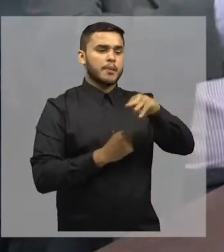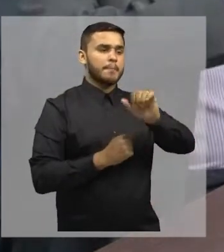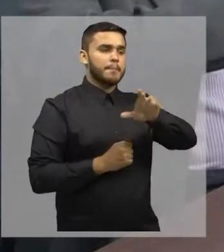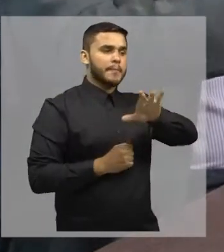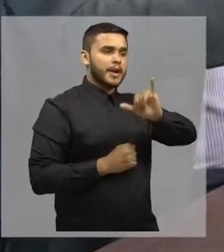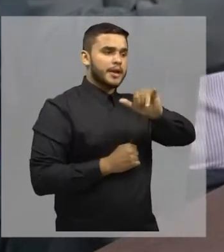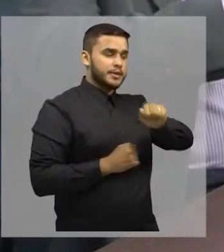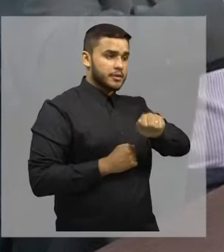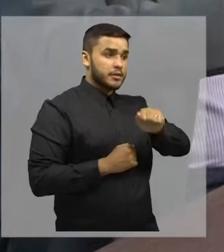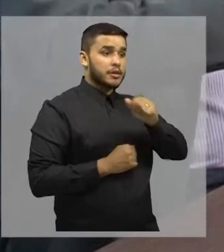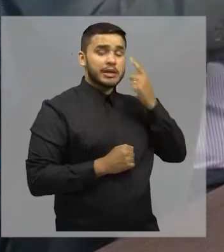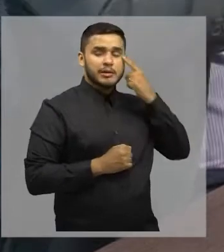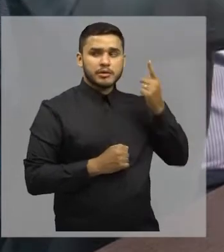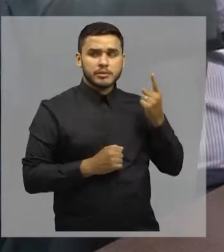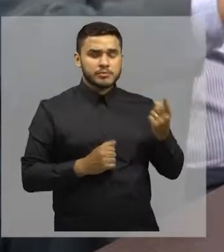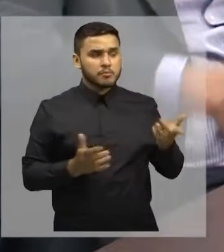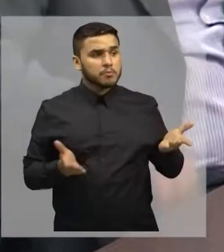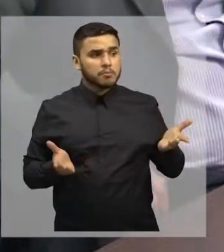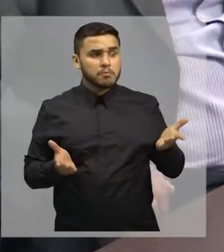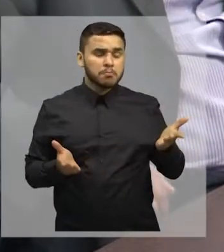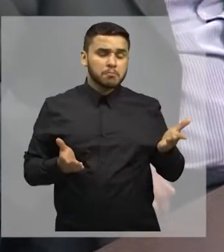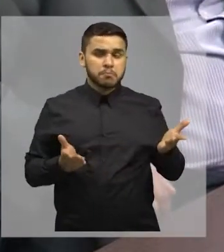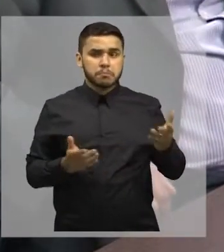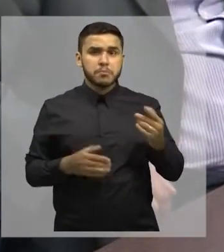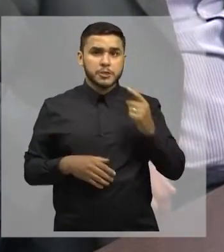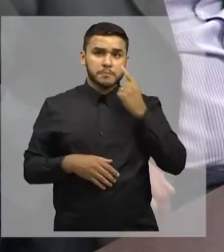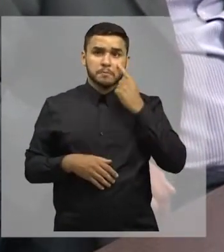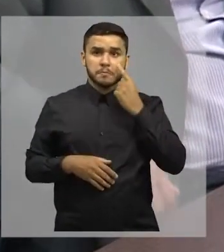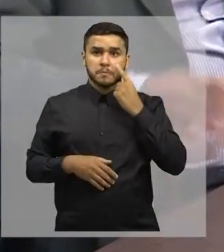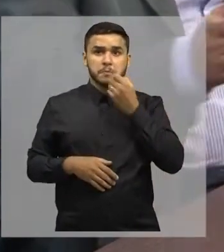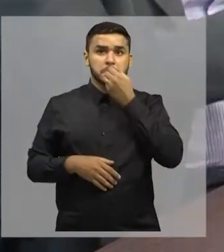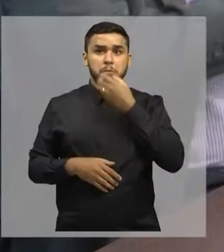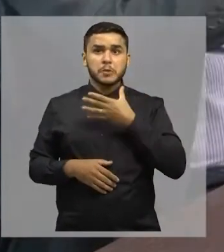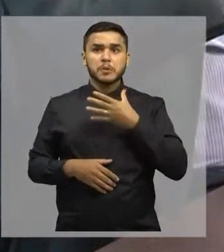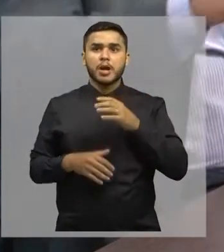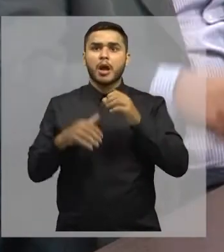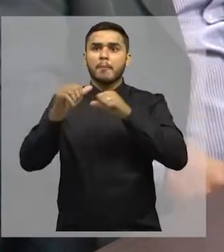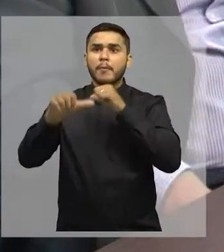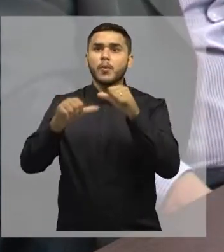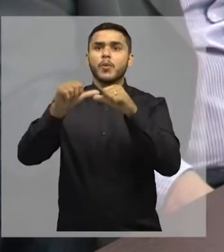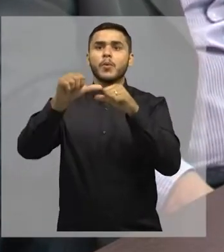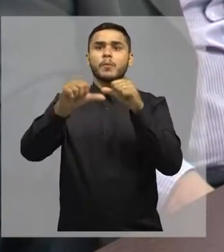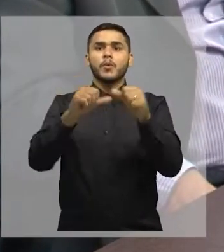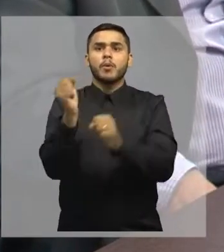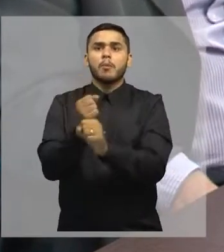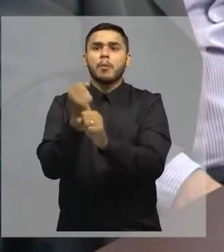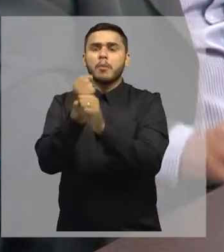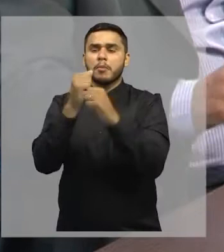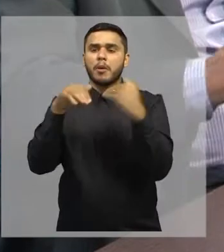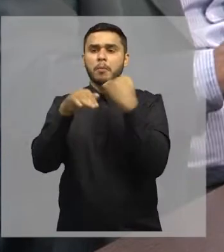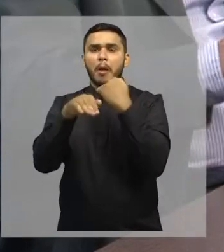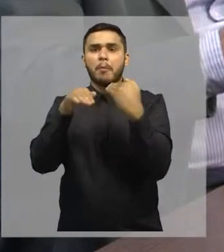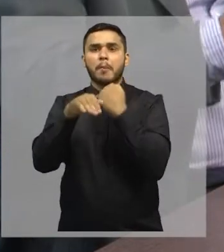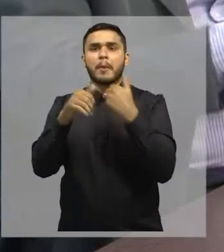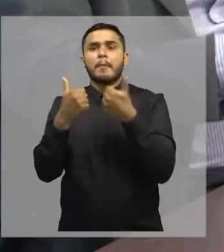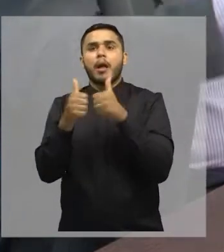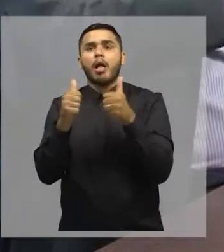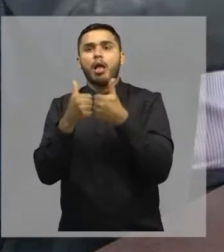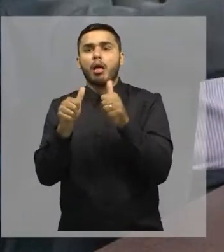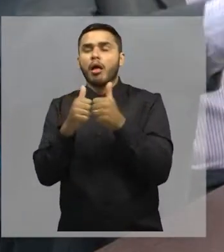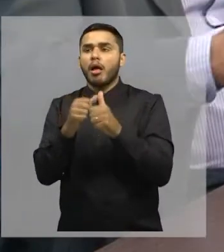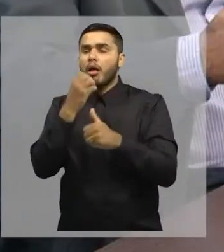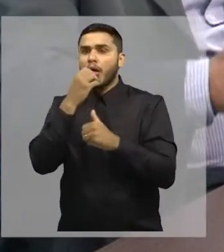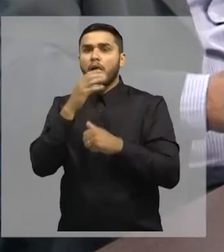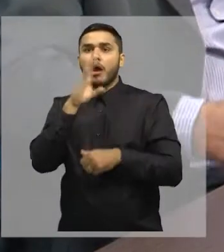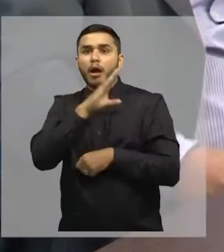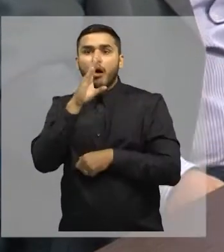vida no sentido do deslocamento, facilitar o deslocamento de trabalhadores e pessoas em geral na cidade, será que esse efeito